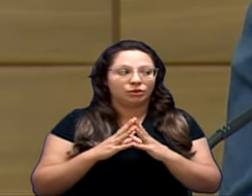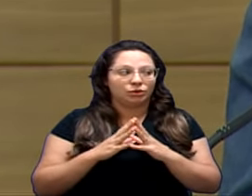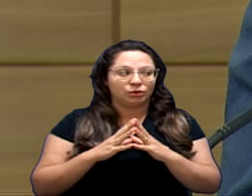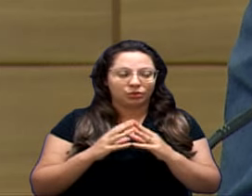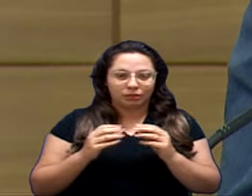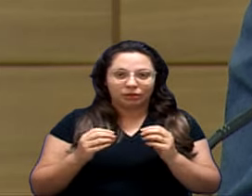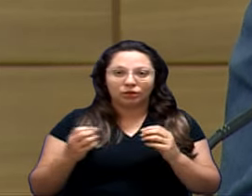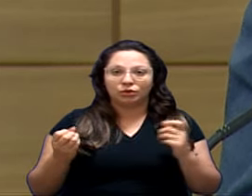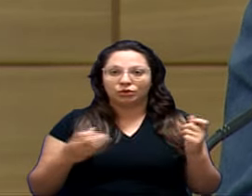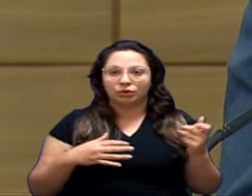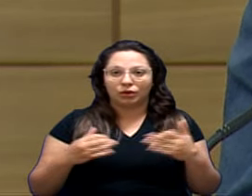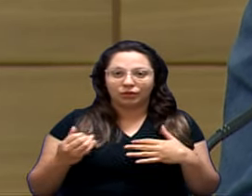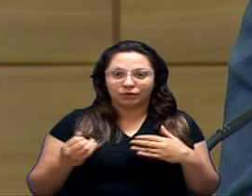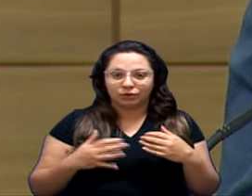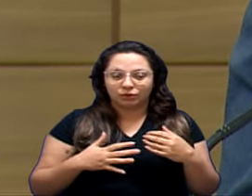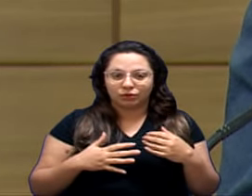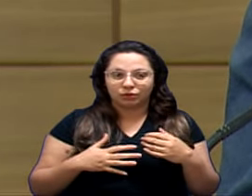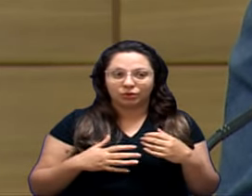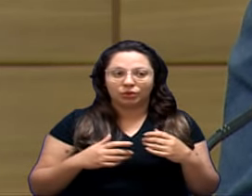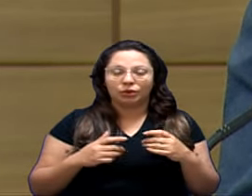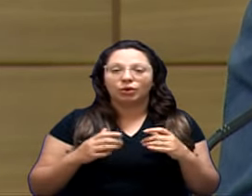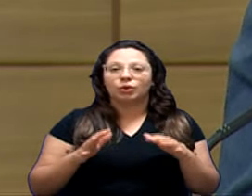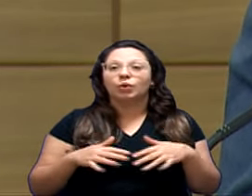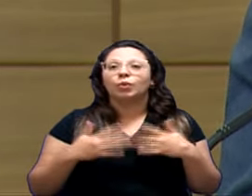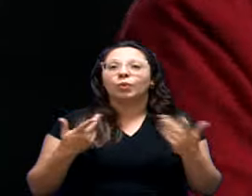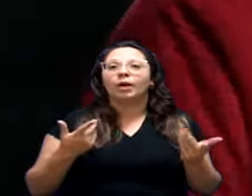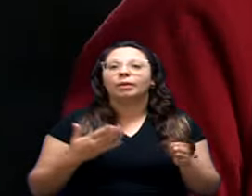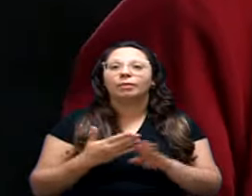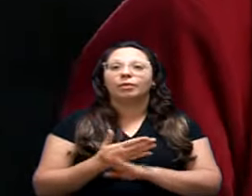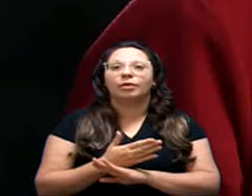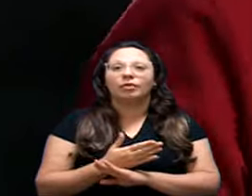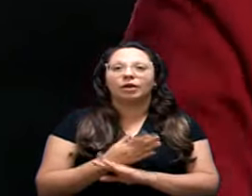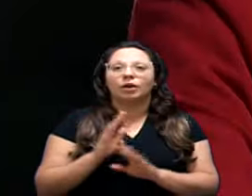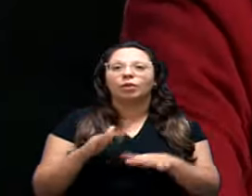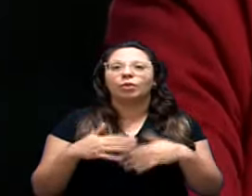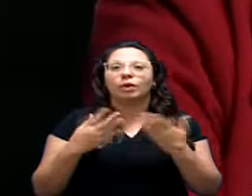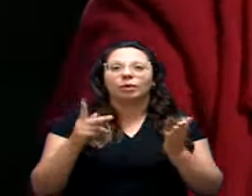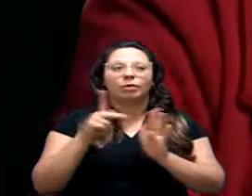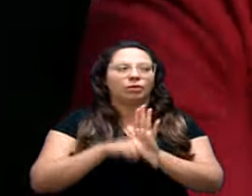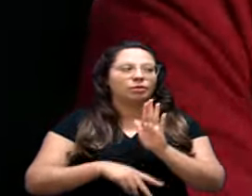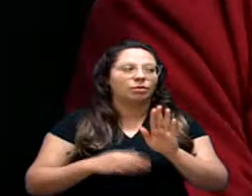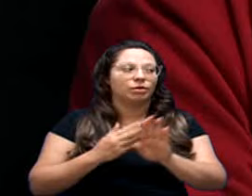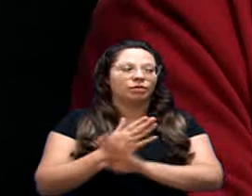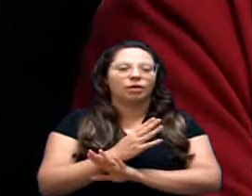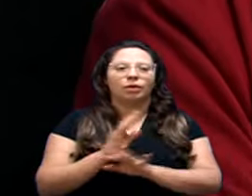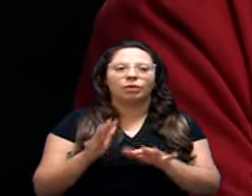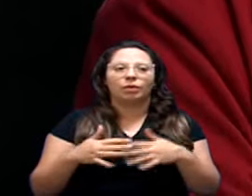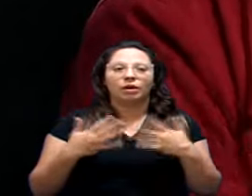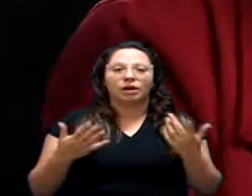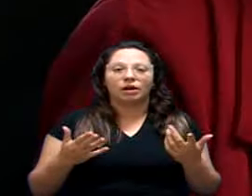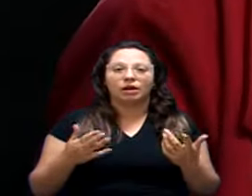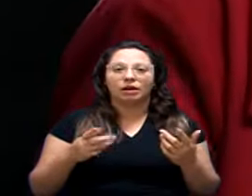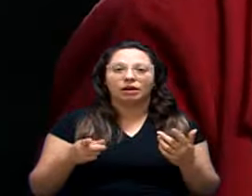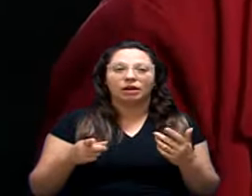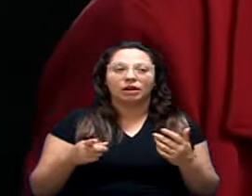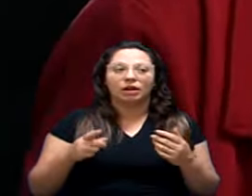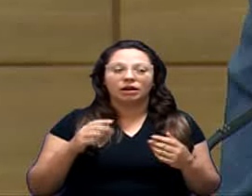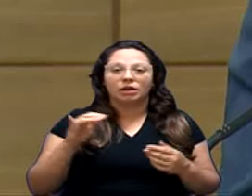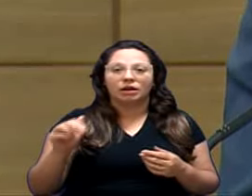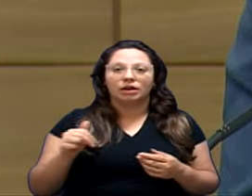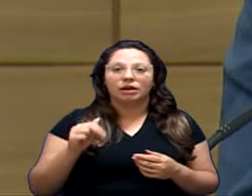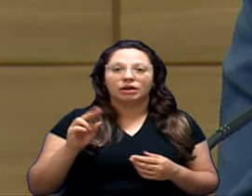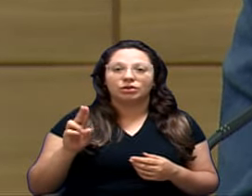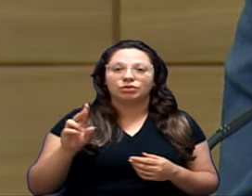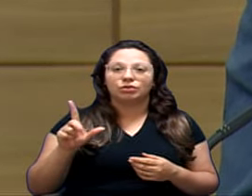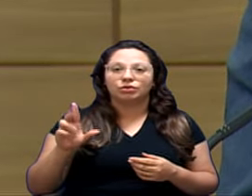os os novos os novos quais aprovados Liste Quais são os projetos aprovados que que tem na Juvenal de Campus aprovado